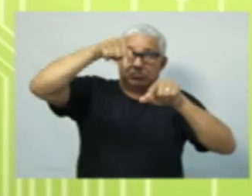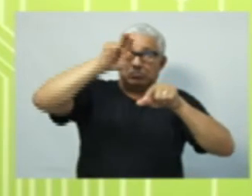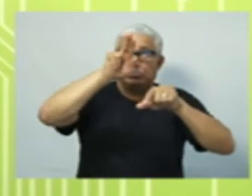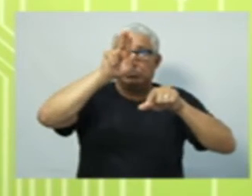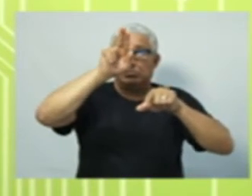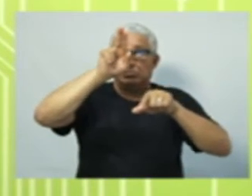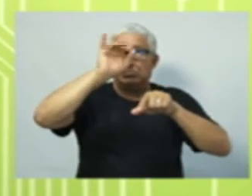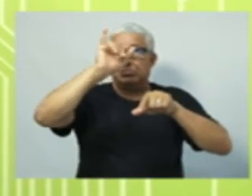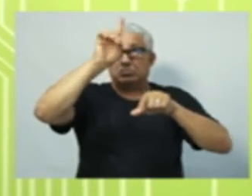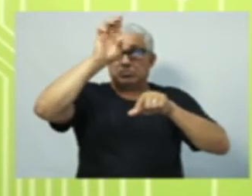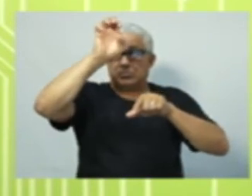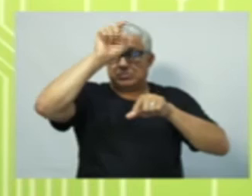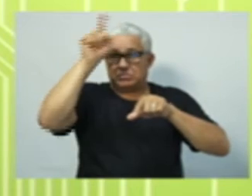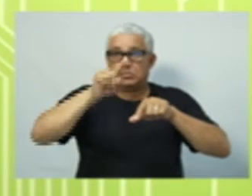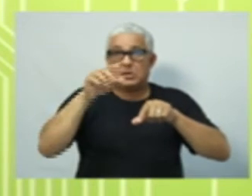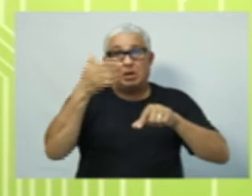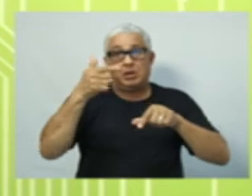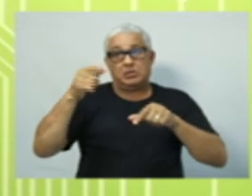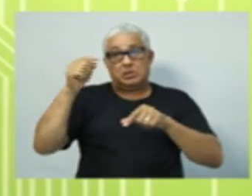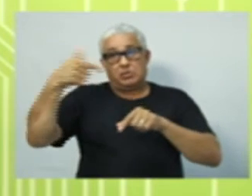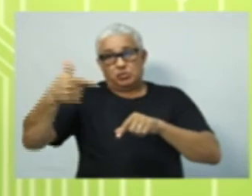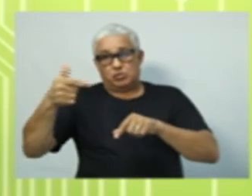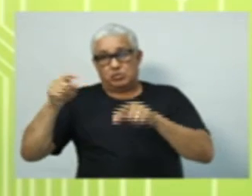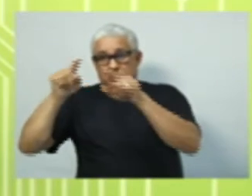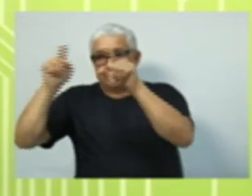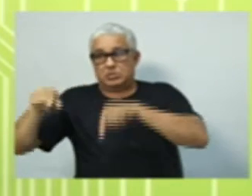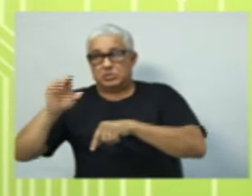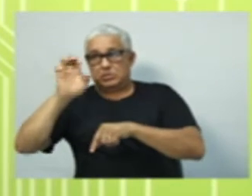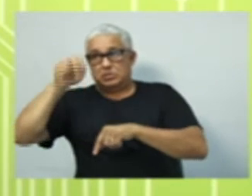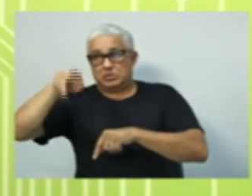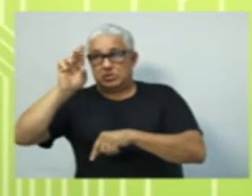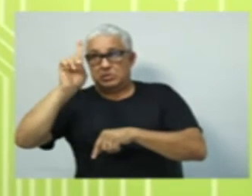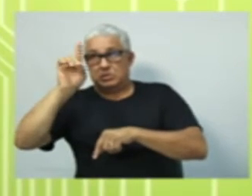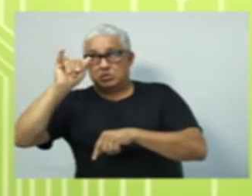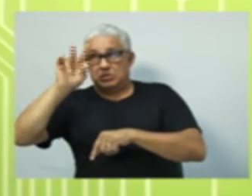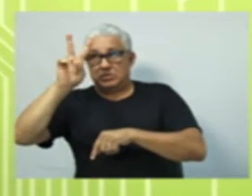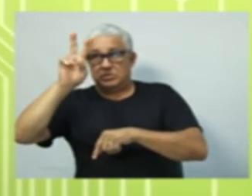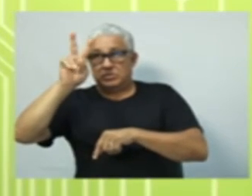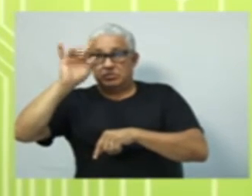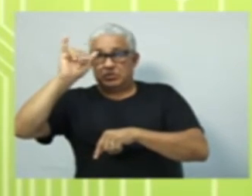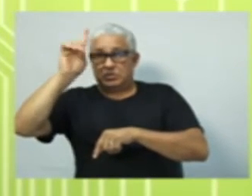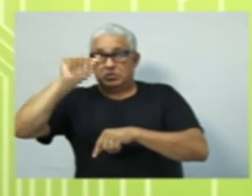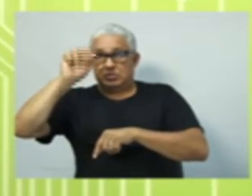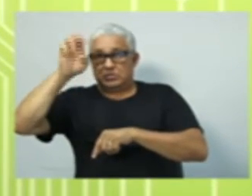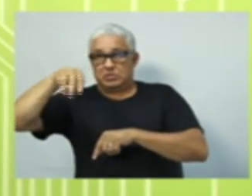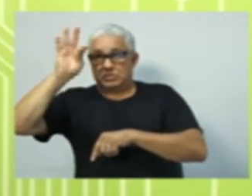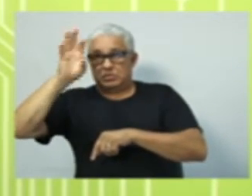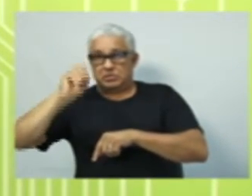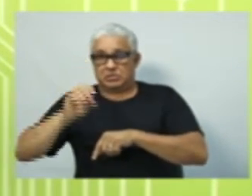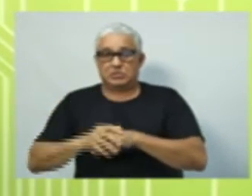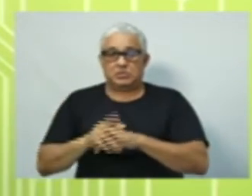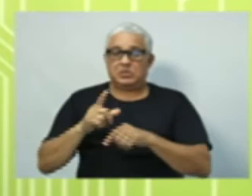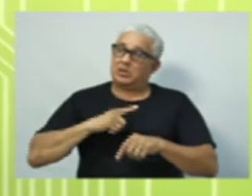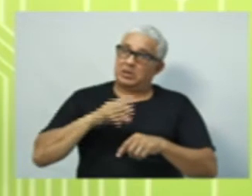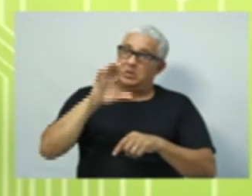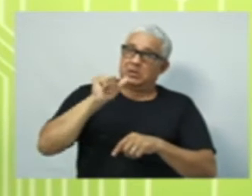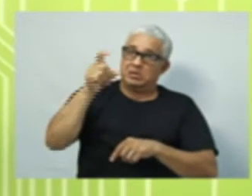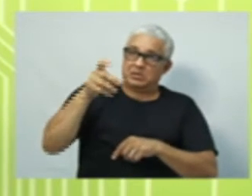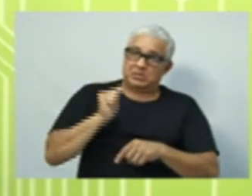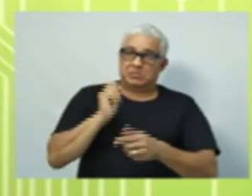perna o endividamento fechado feito toda a liquidez enquanto que eu consigo pagar se eu tenho caixa para pagar minhas